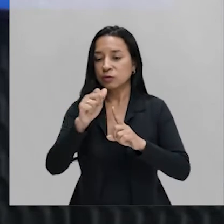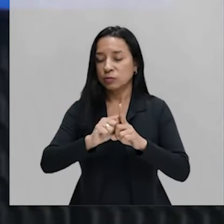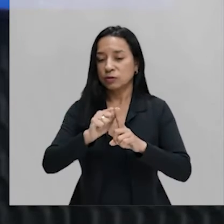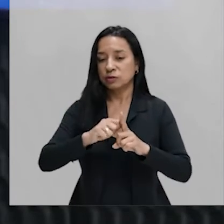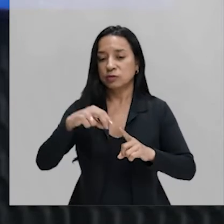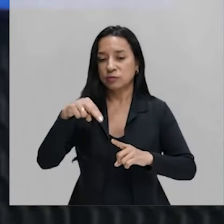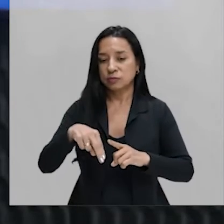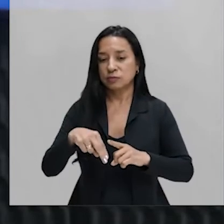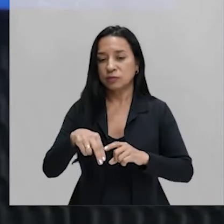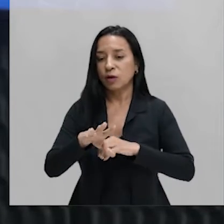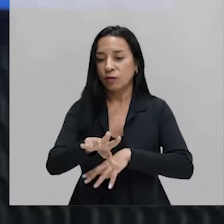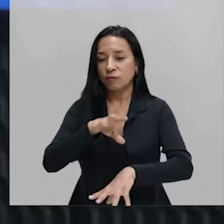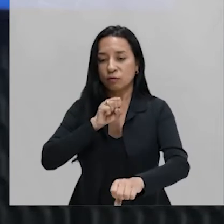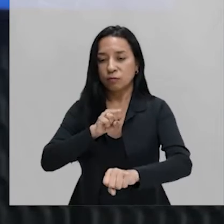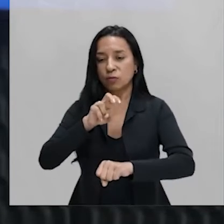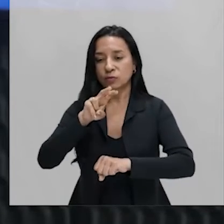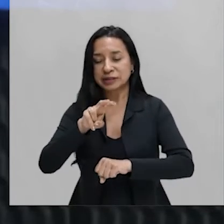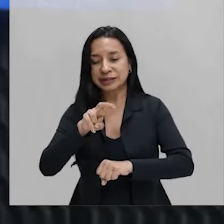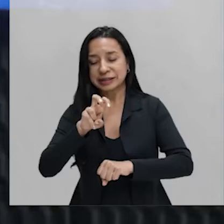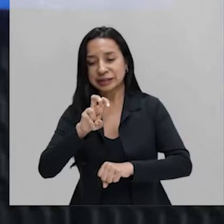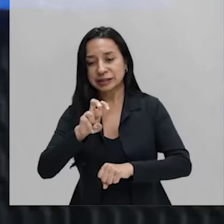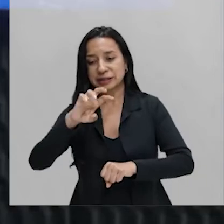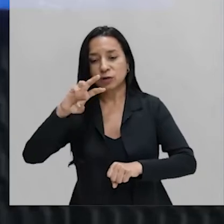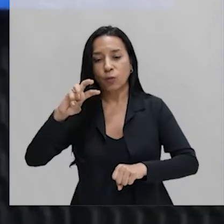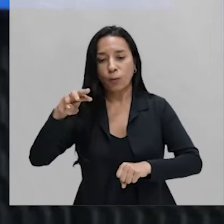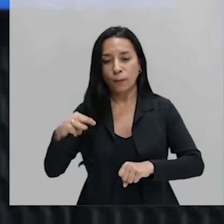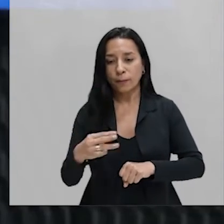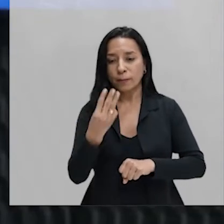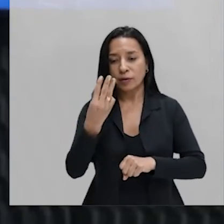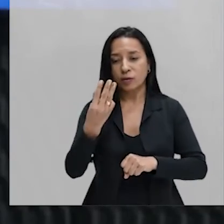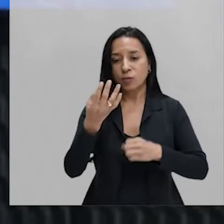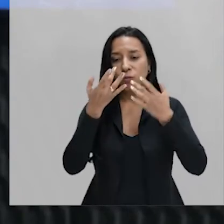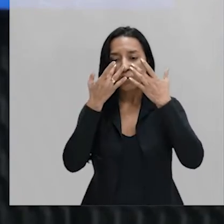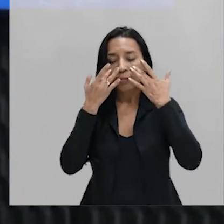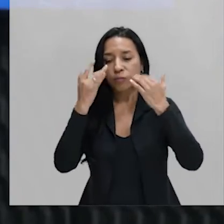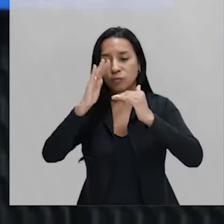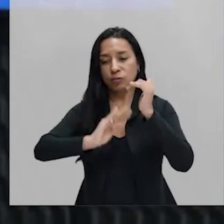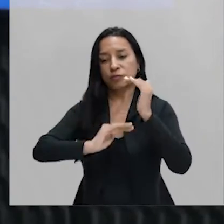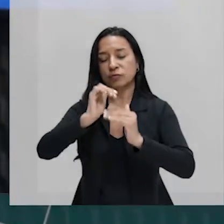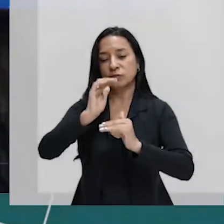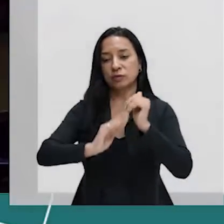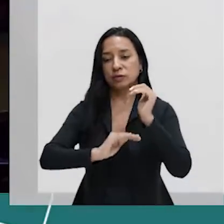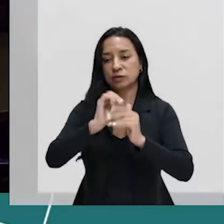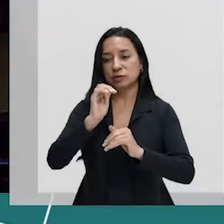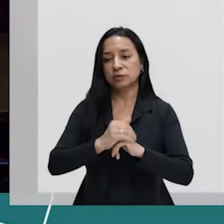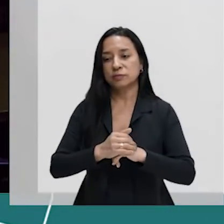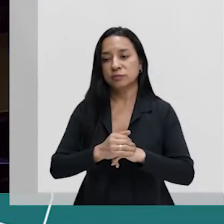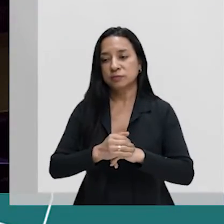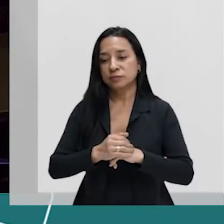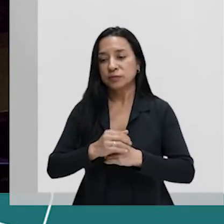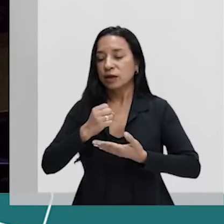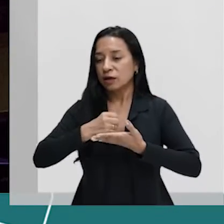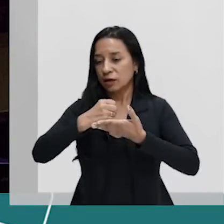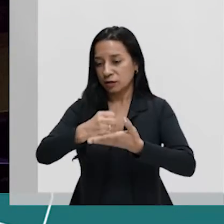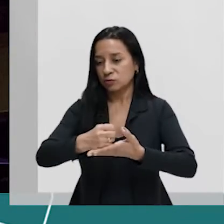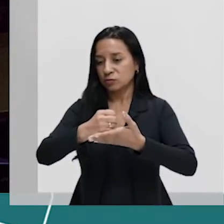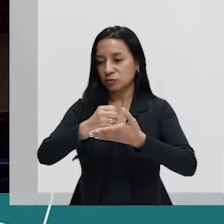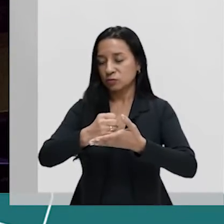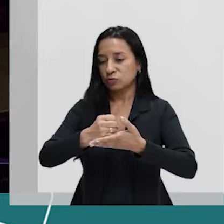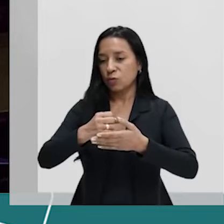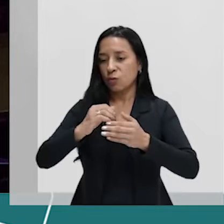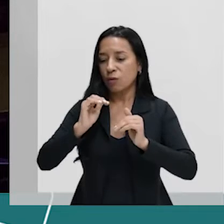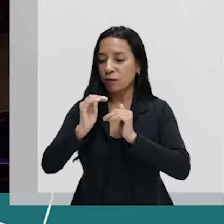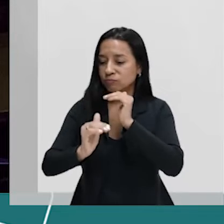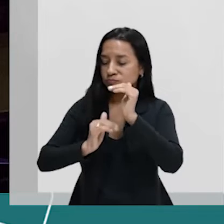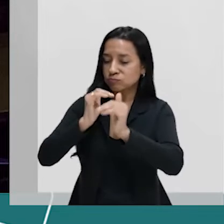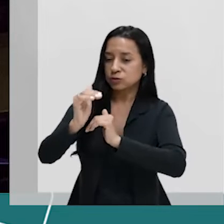menos 5.000 artistas, atores, né? E ela ajudou a modernizar. O tablado ainda existe, a escola, né? E é